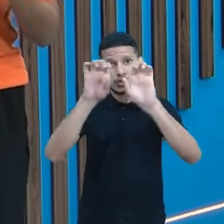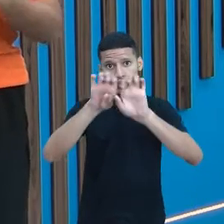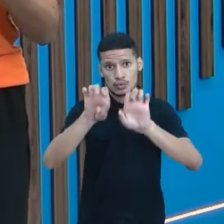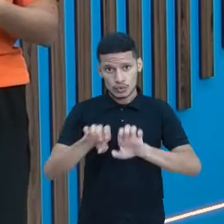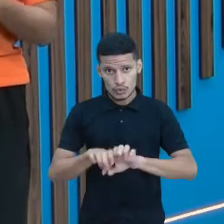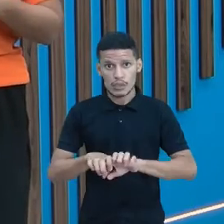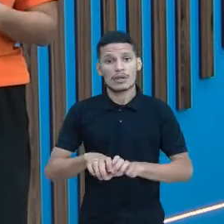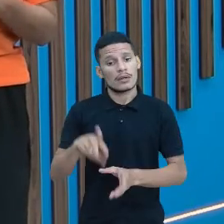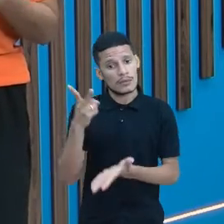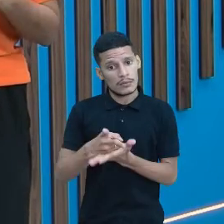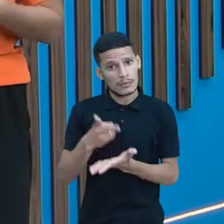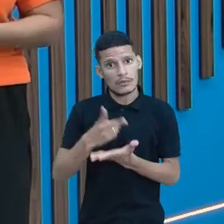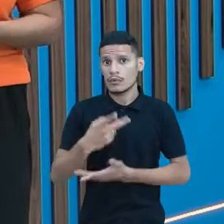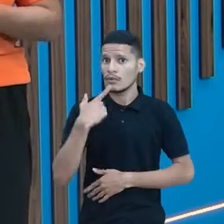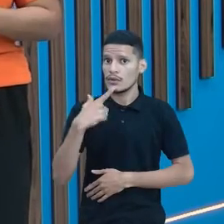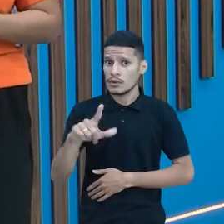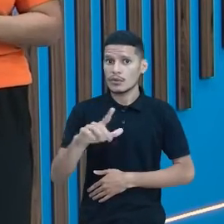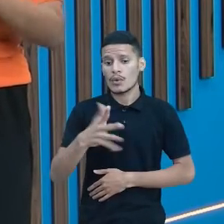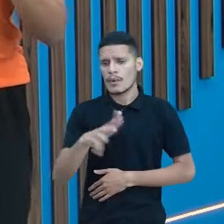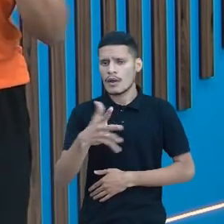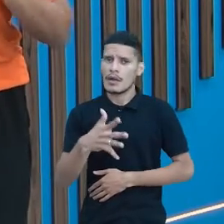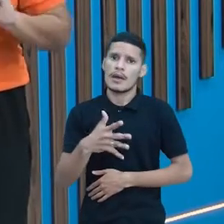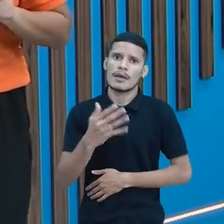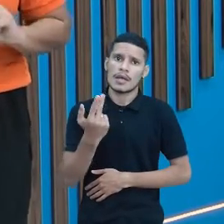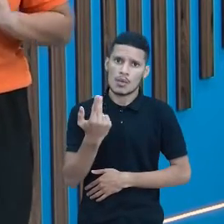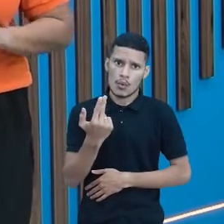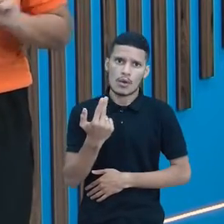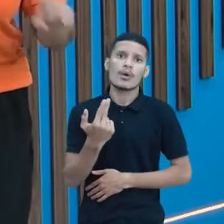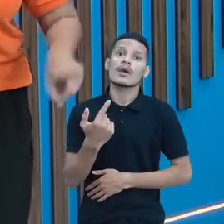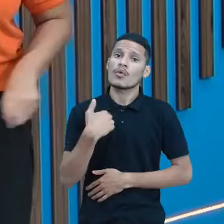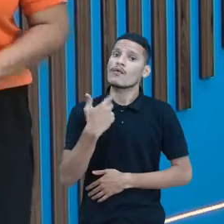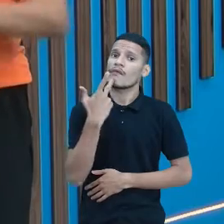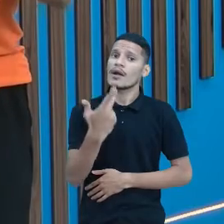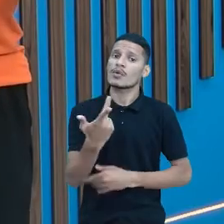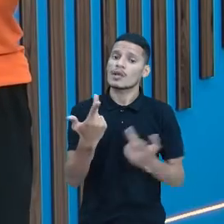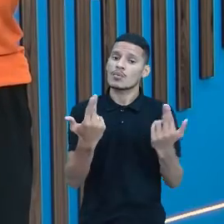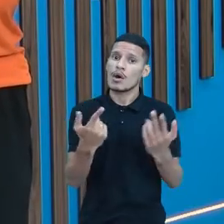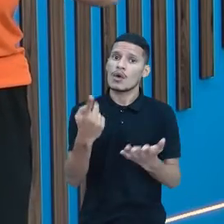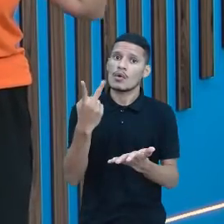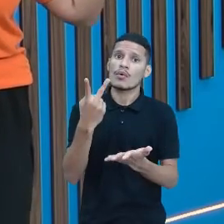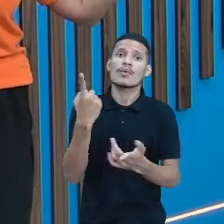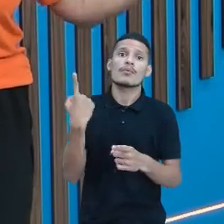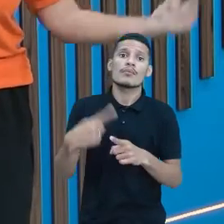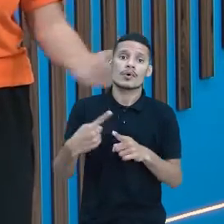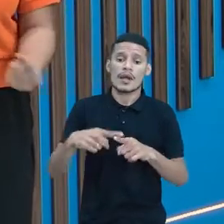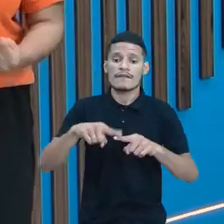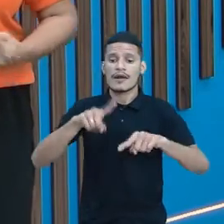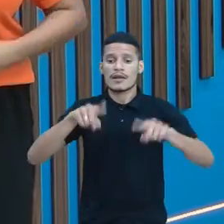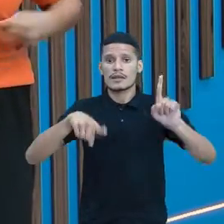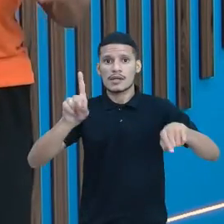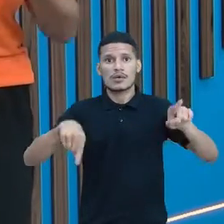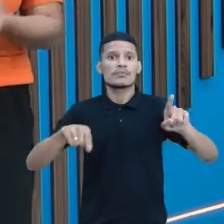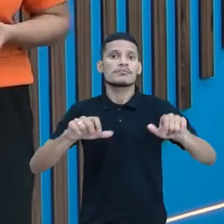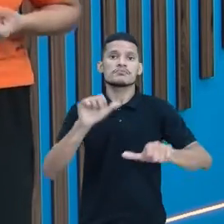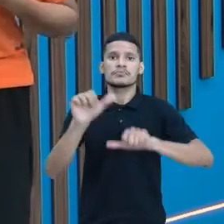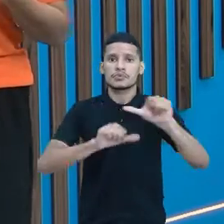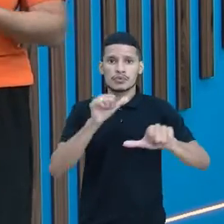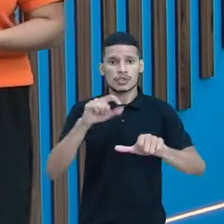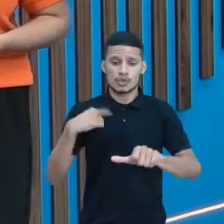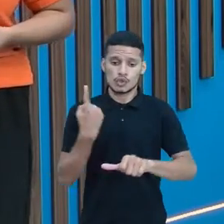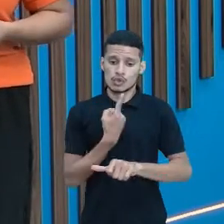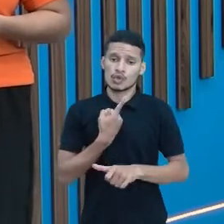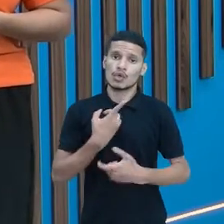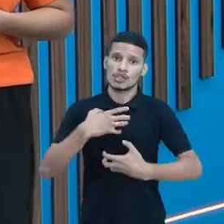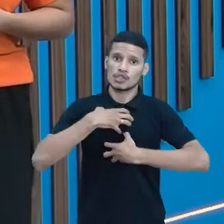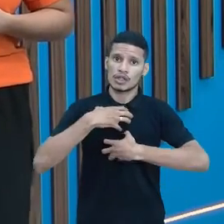estrutura que mantém a língua mais ou menos igual, e eu digo mais ou menos igual porque as variações, elas modificam demais o modo como a gente usa